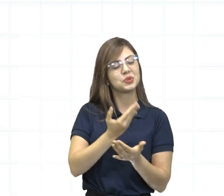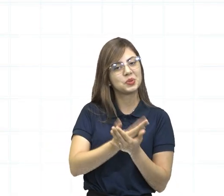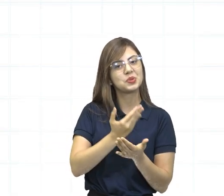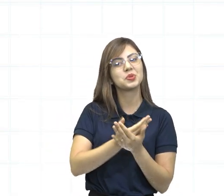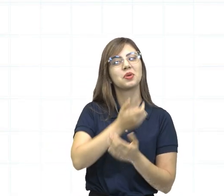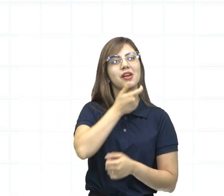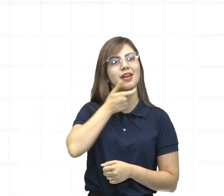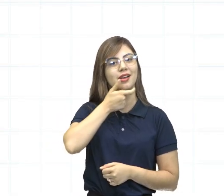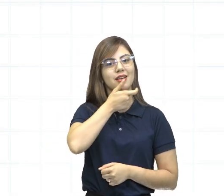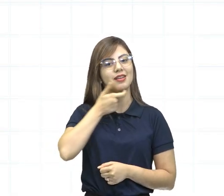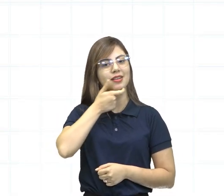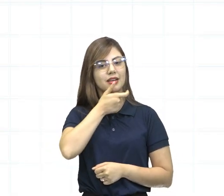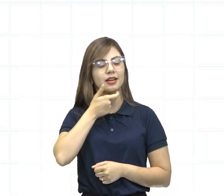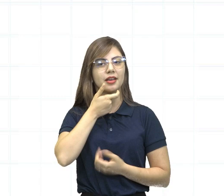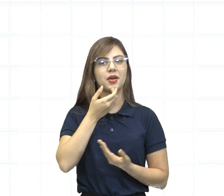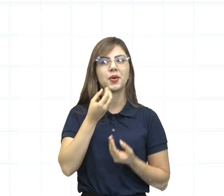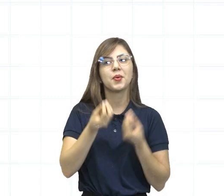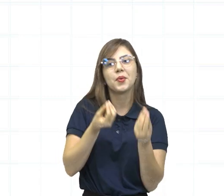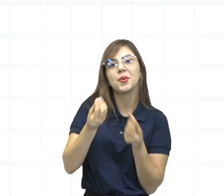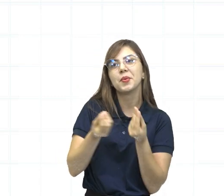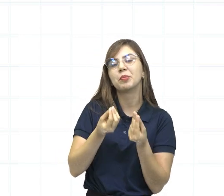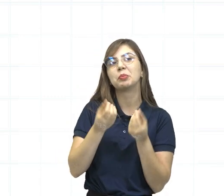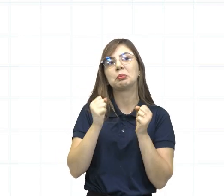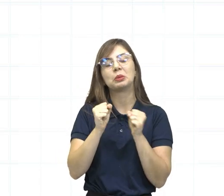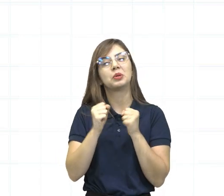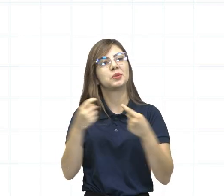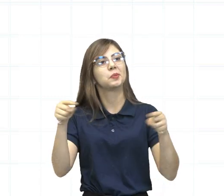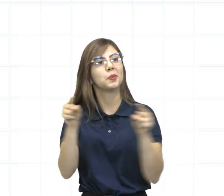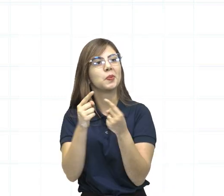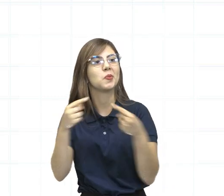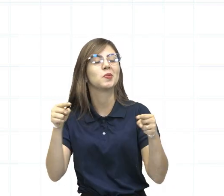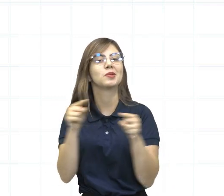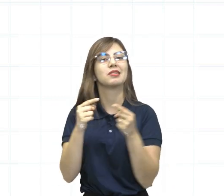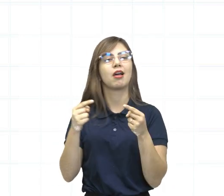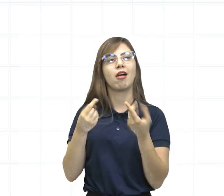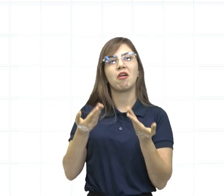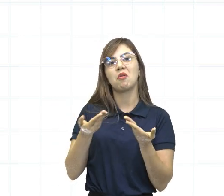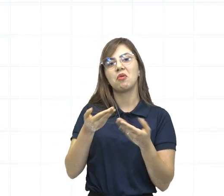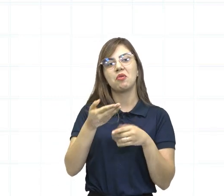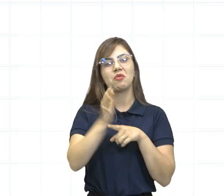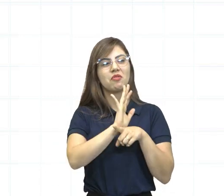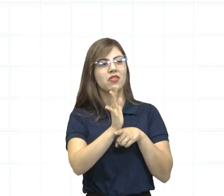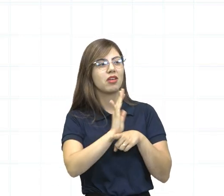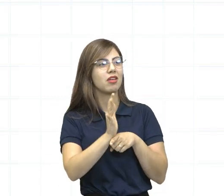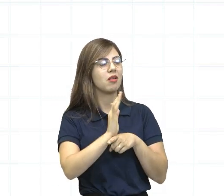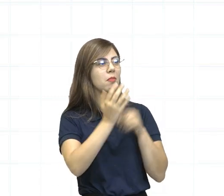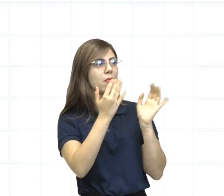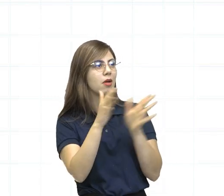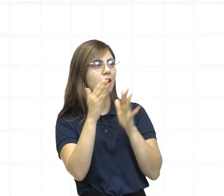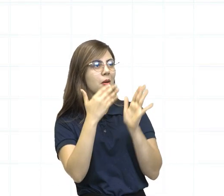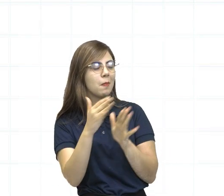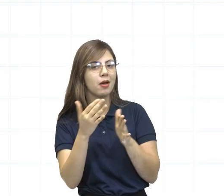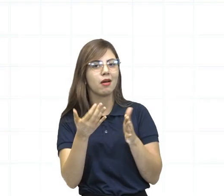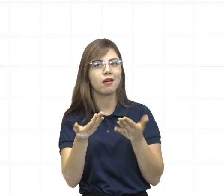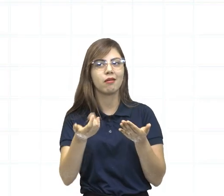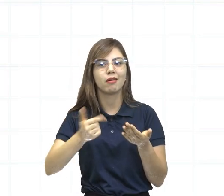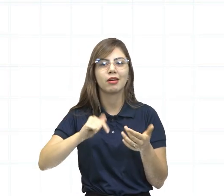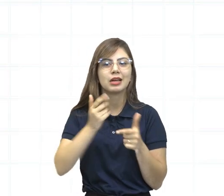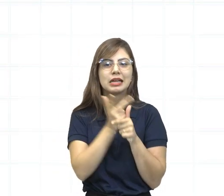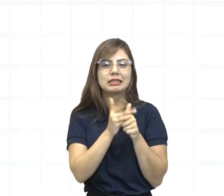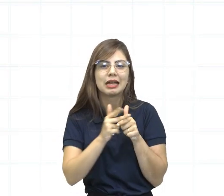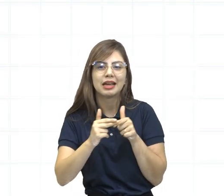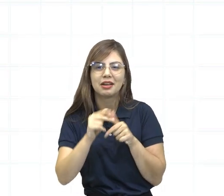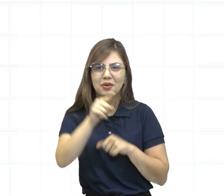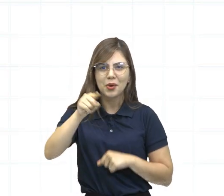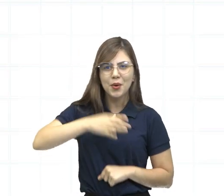inglesa, ouvindo músicas, assistindo filmes, as séries, né, são bem legais, não é verdade? Você gosta de